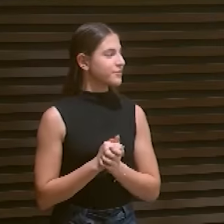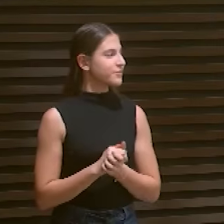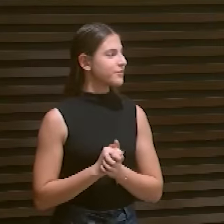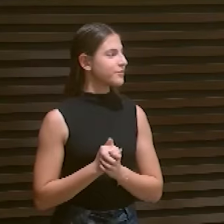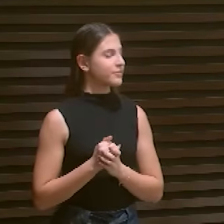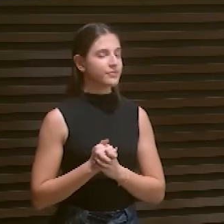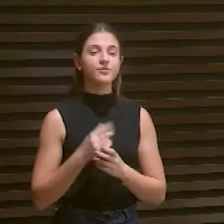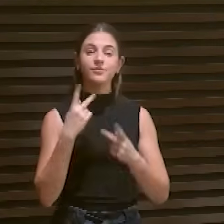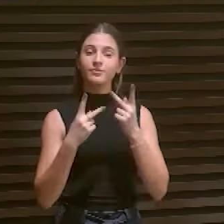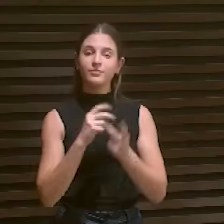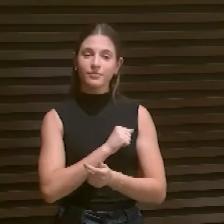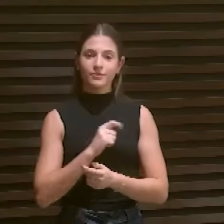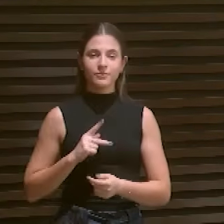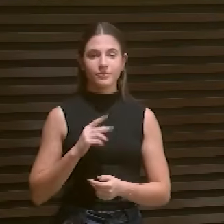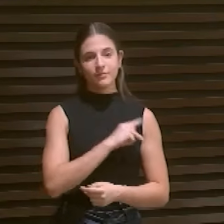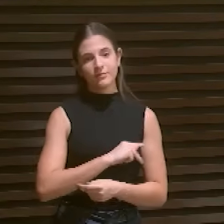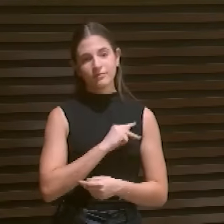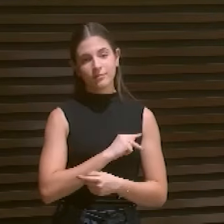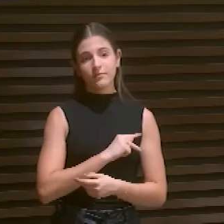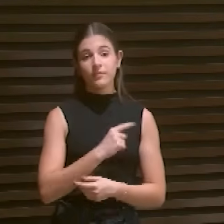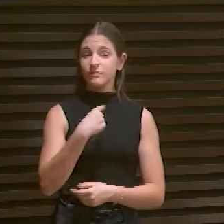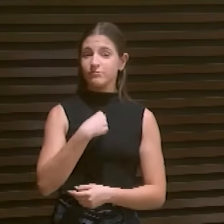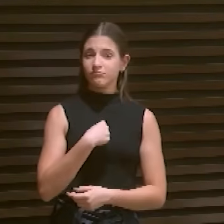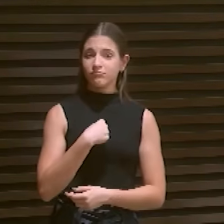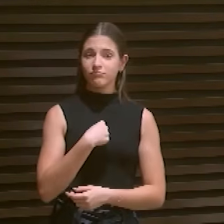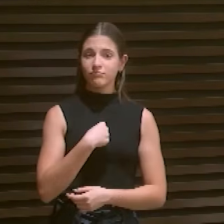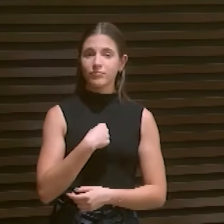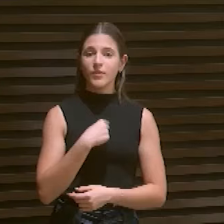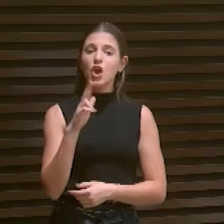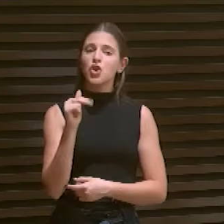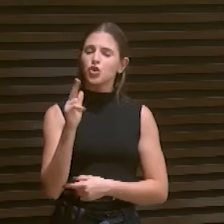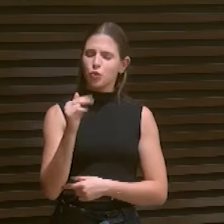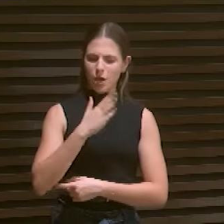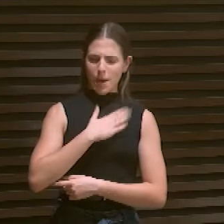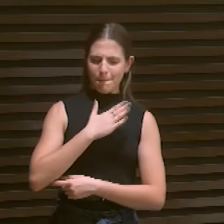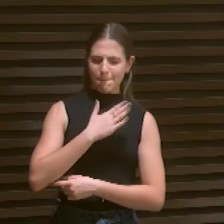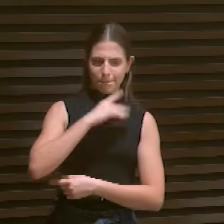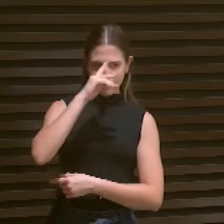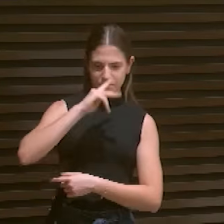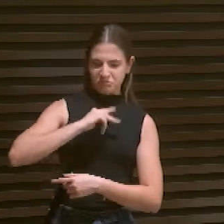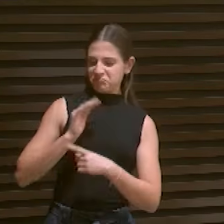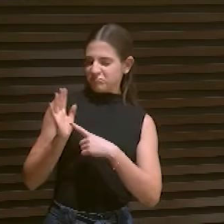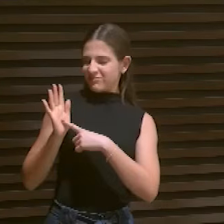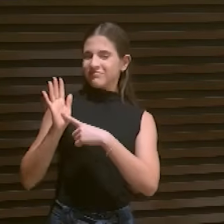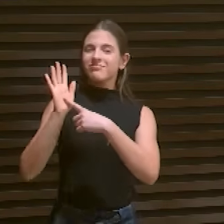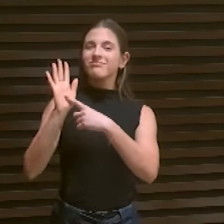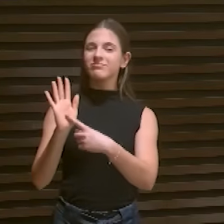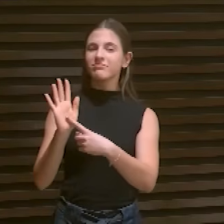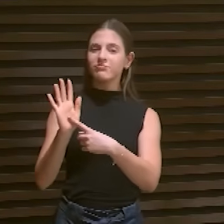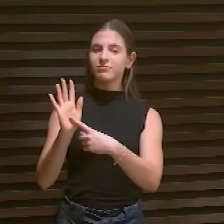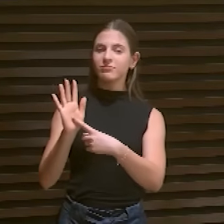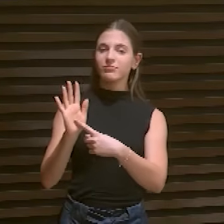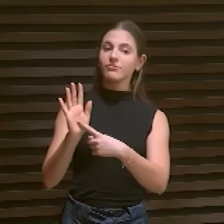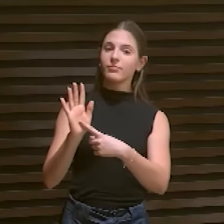Diz o apóstolo Paulo: quanto a mim, que eu jamais me glorie,